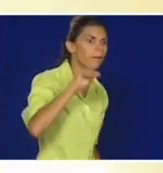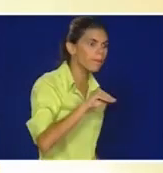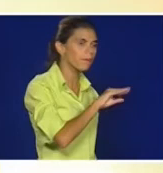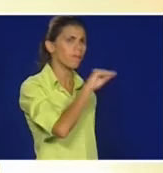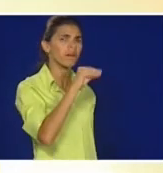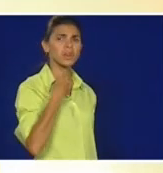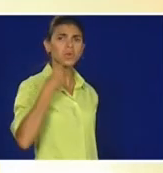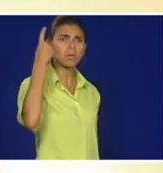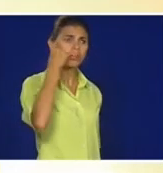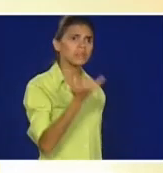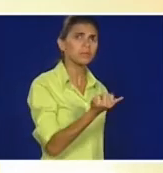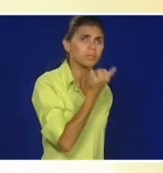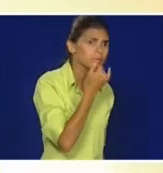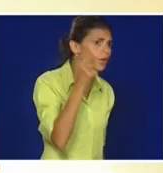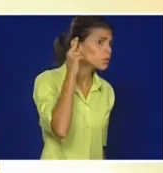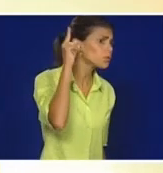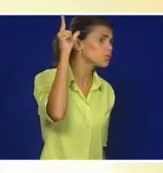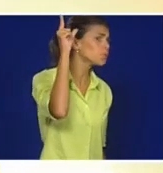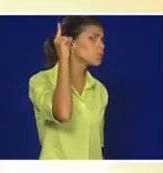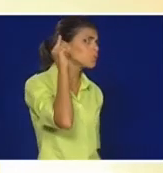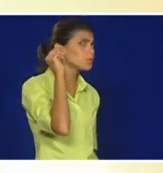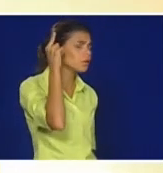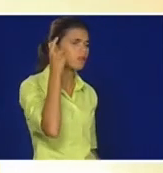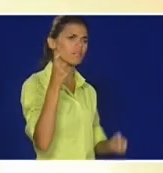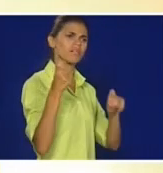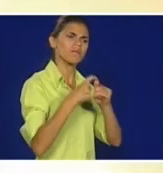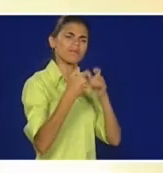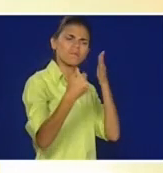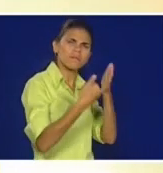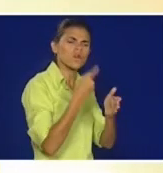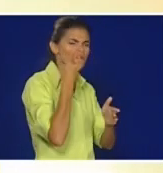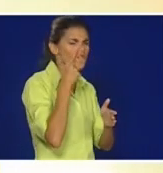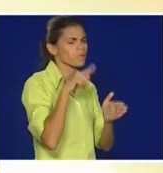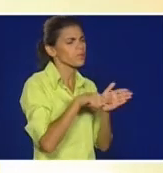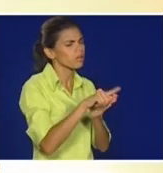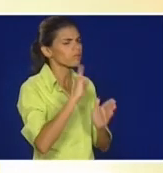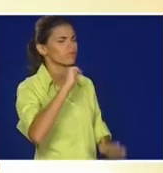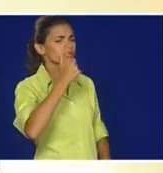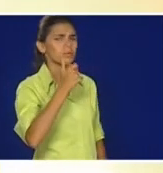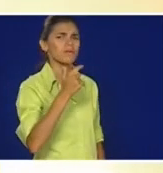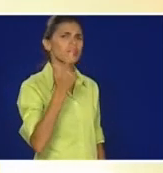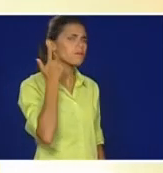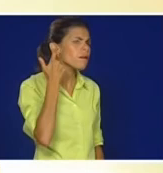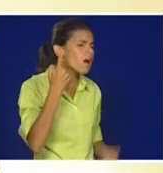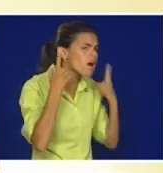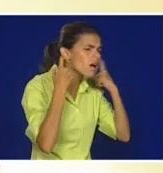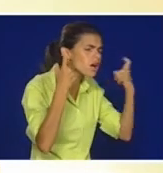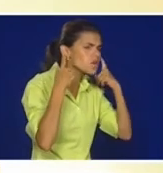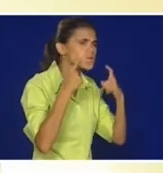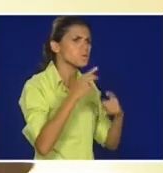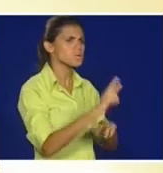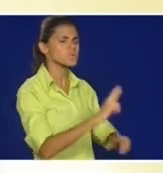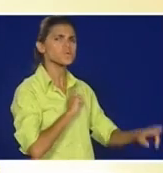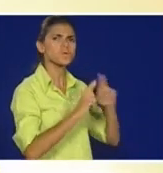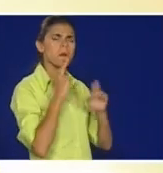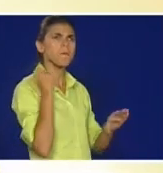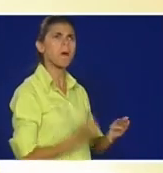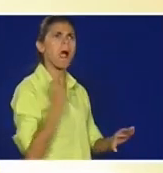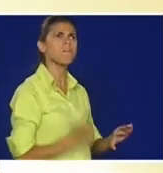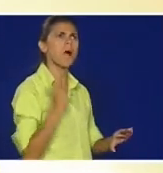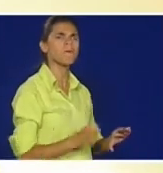coisa, que eu não pensei que poderia ser a audição dele. Aí o médico fez alguns testes com ele, fez barulho na mesa, ele